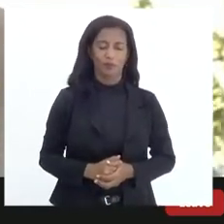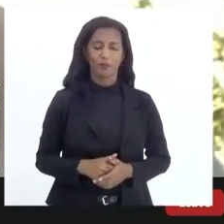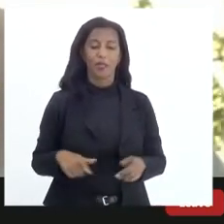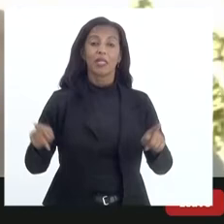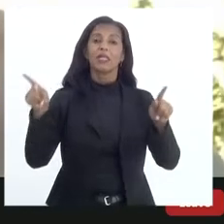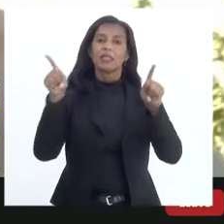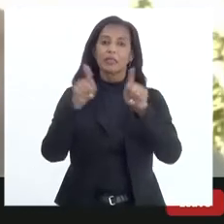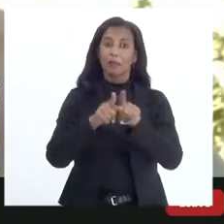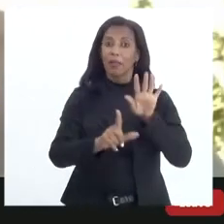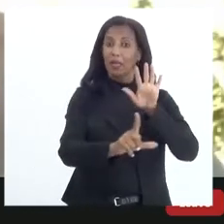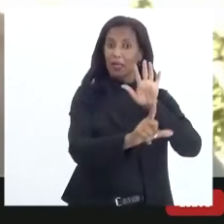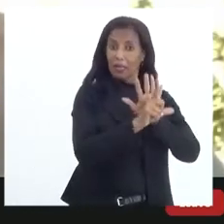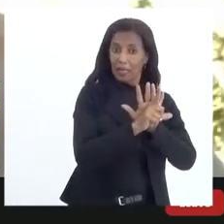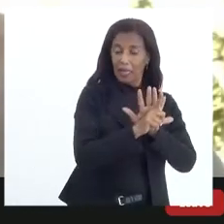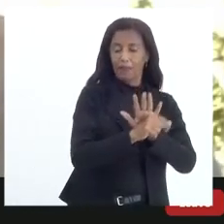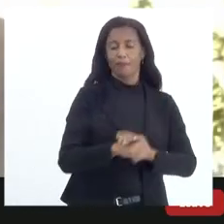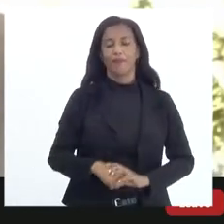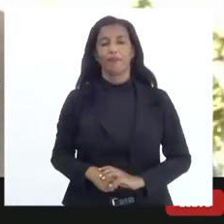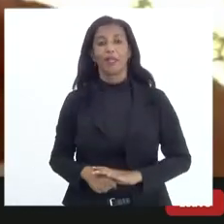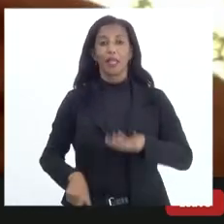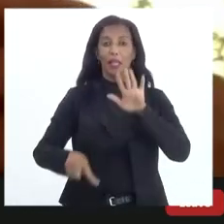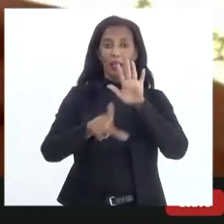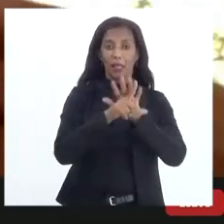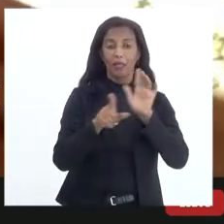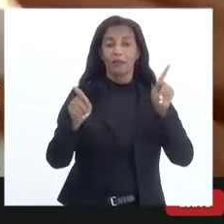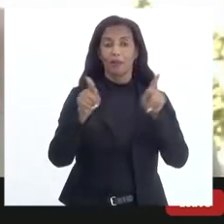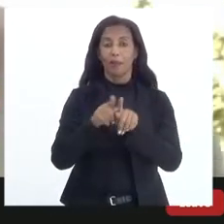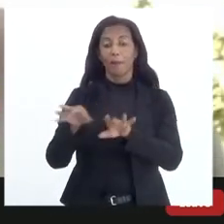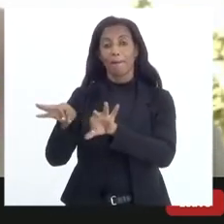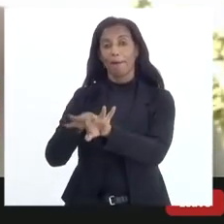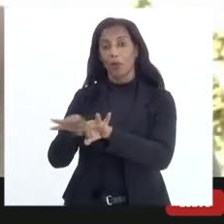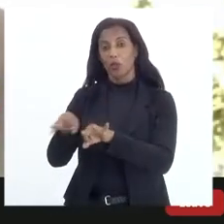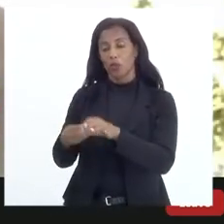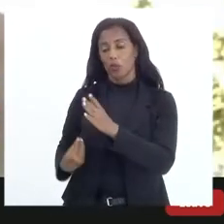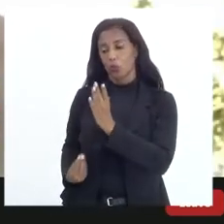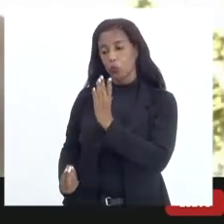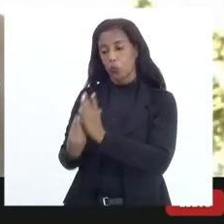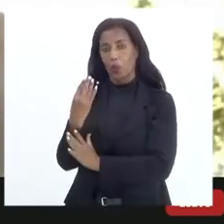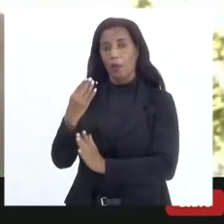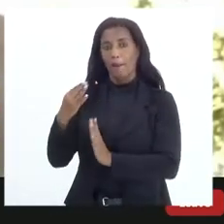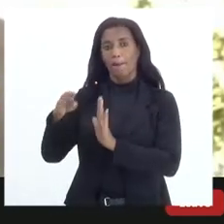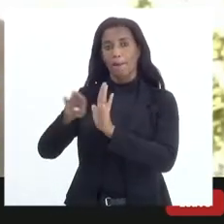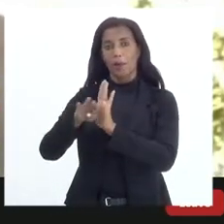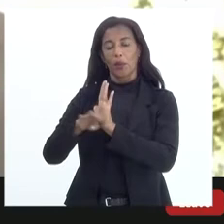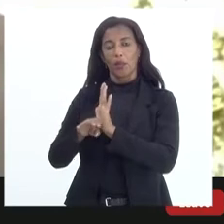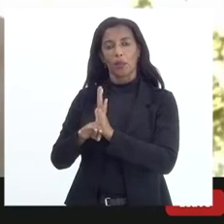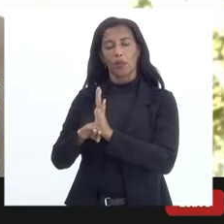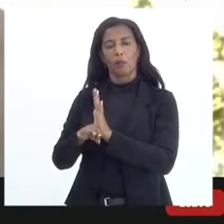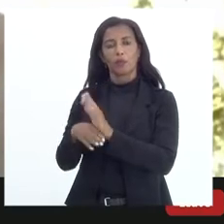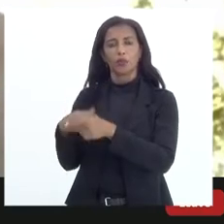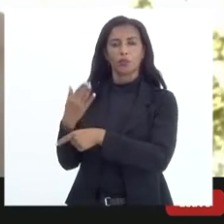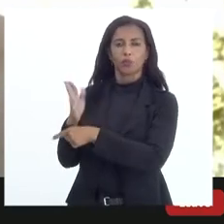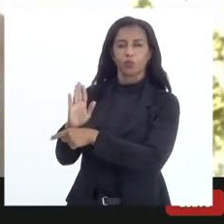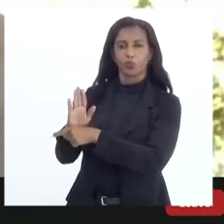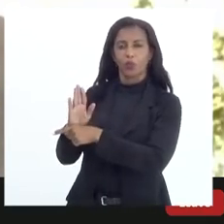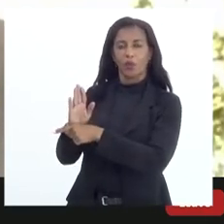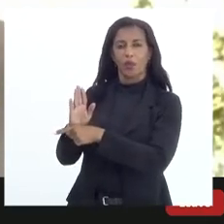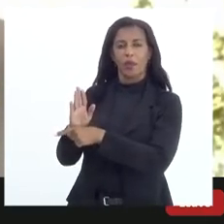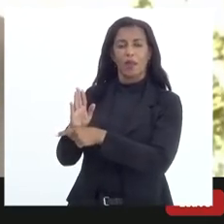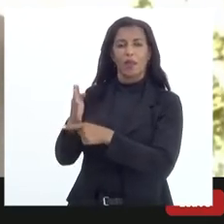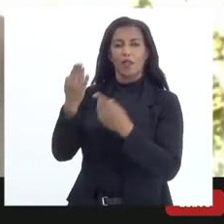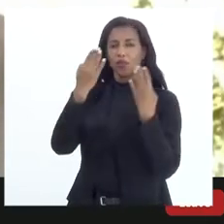mesma forma, é lei também um projeto em que eu criei um programa de assistência às vítimas da